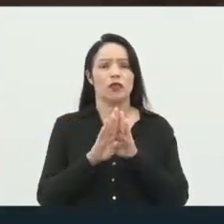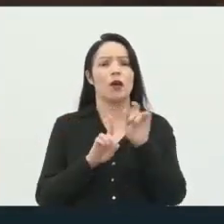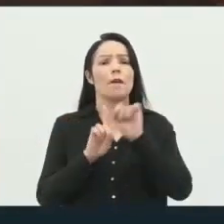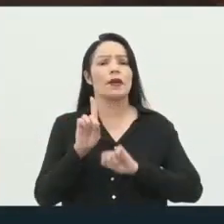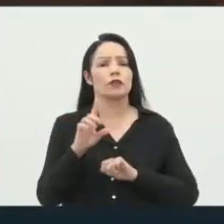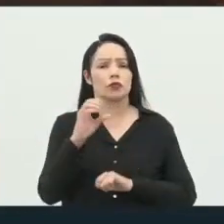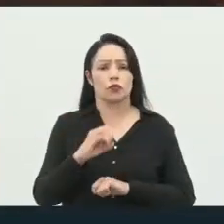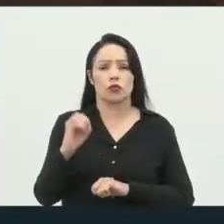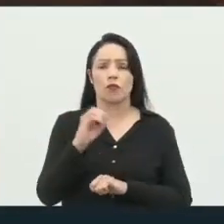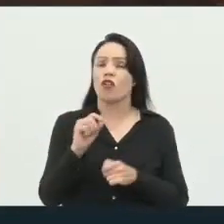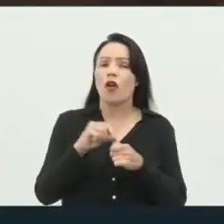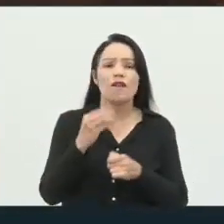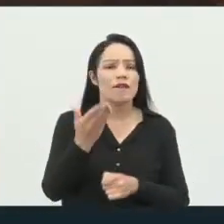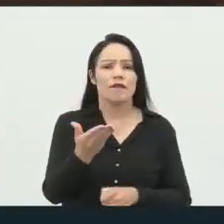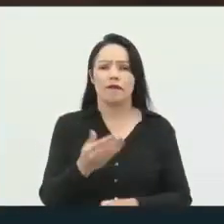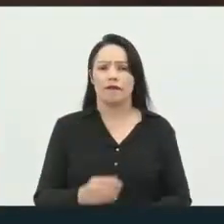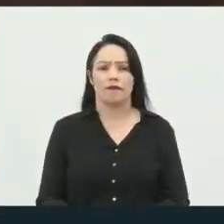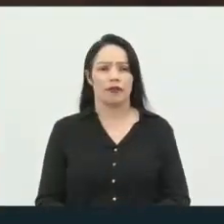faz isso